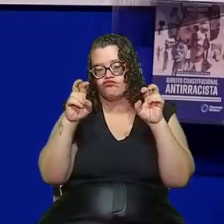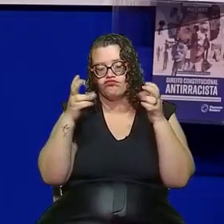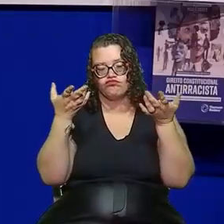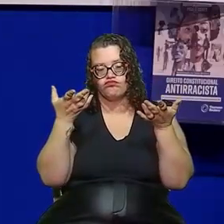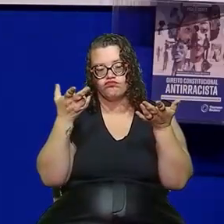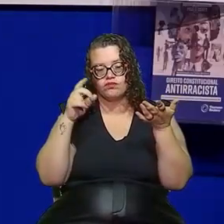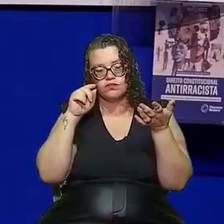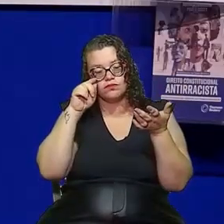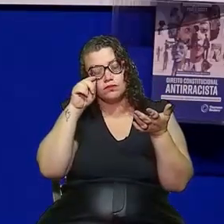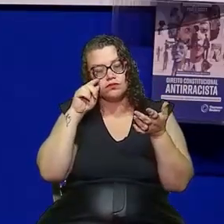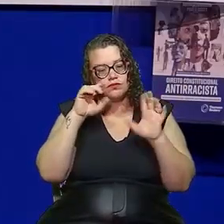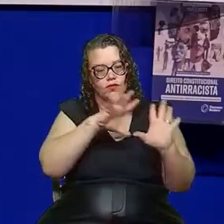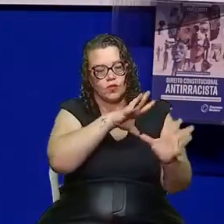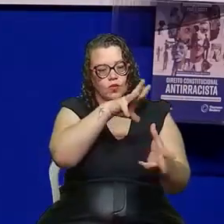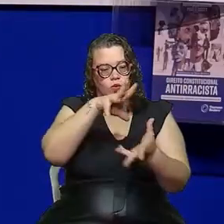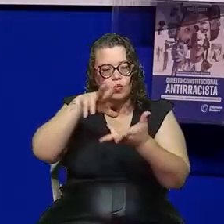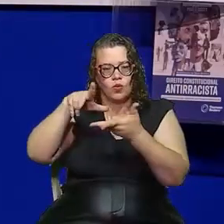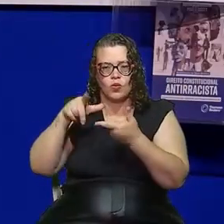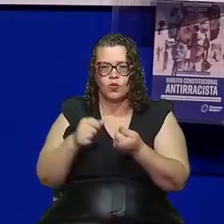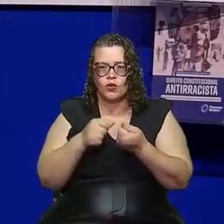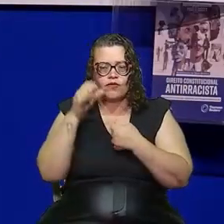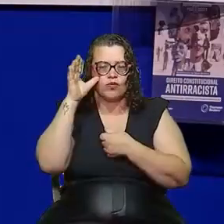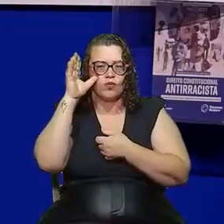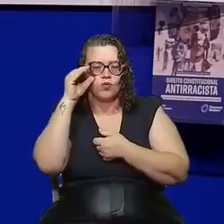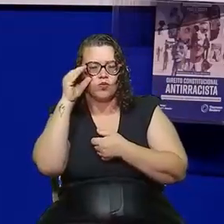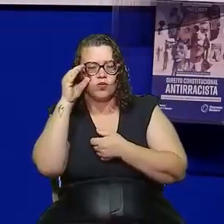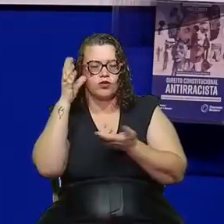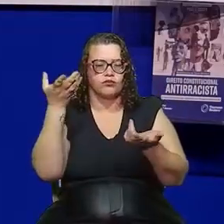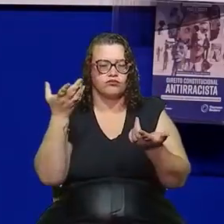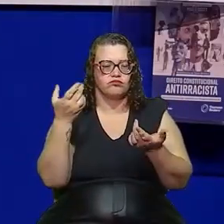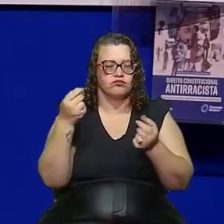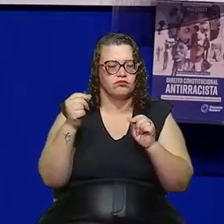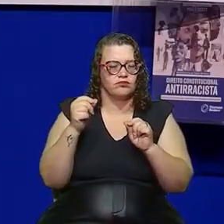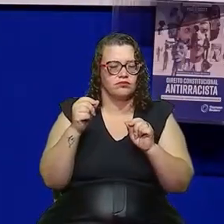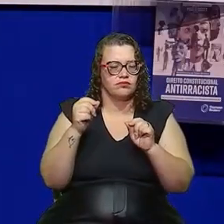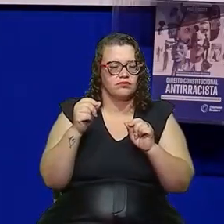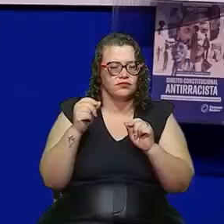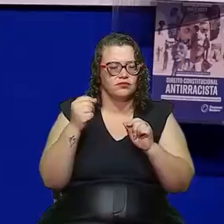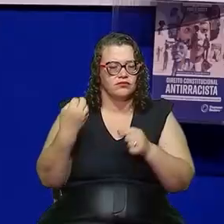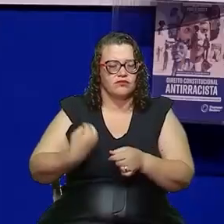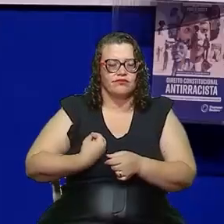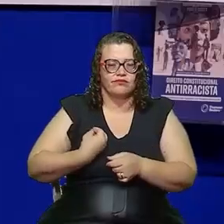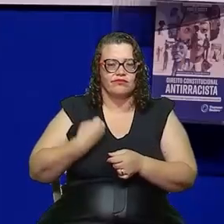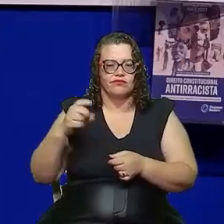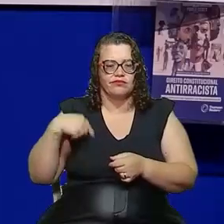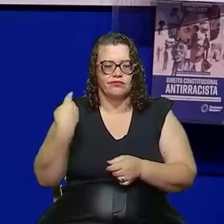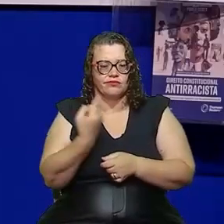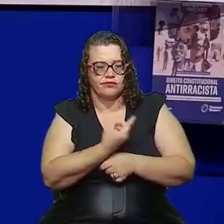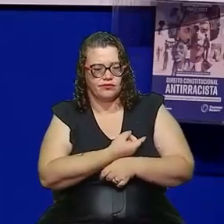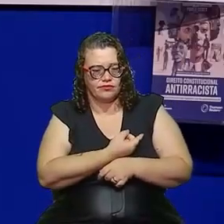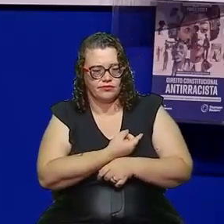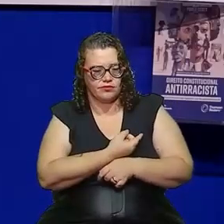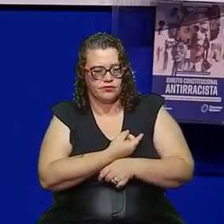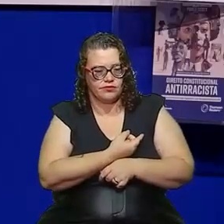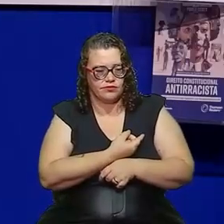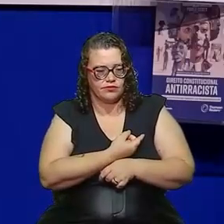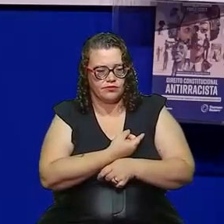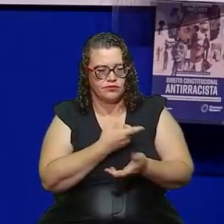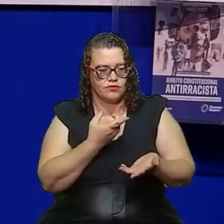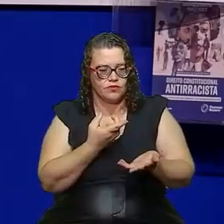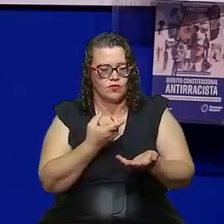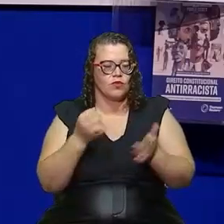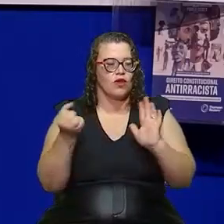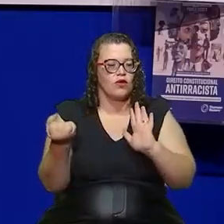um universo interessante que eventualmente tenhamos vivido. Uhum. Eu devo publicar